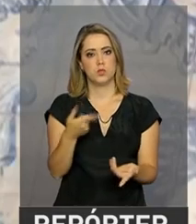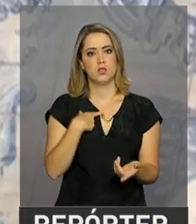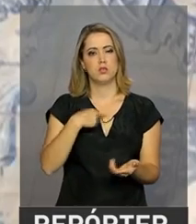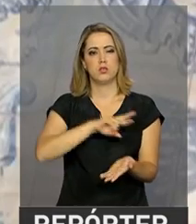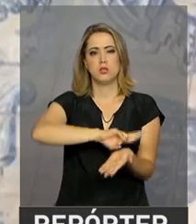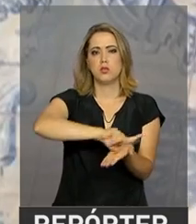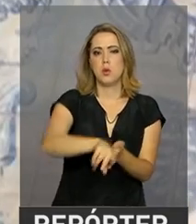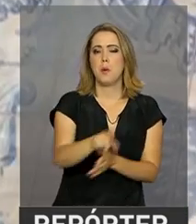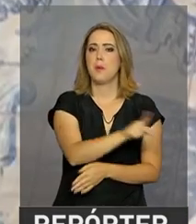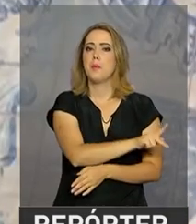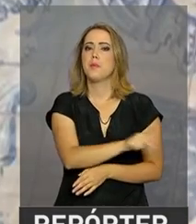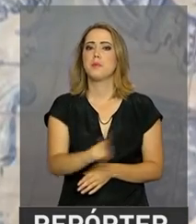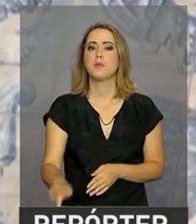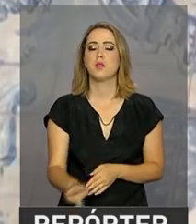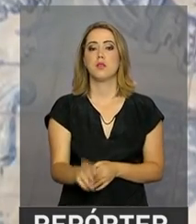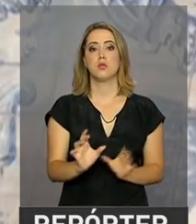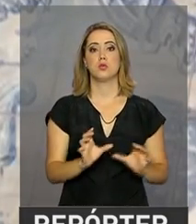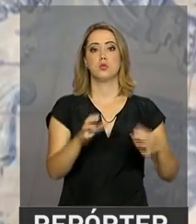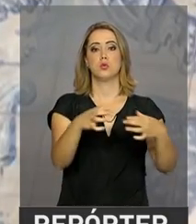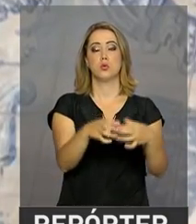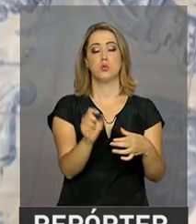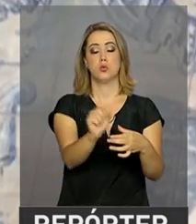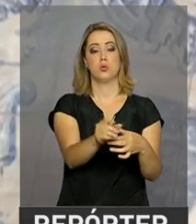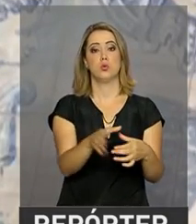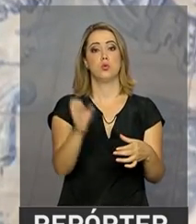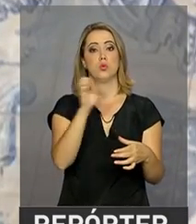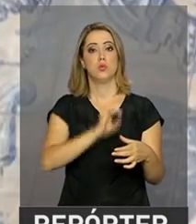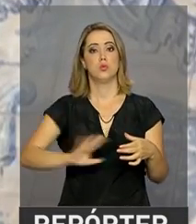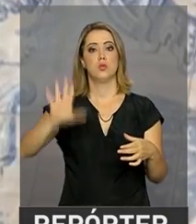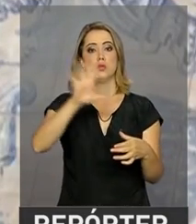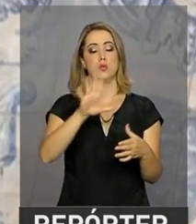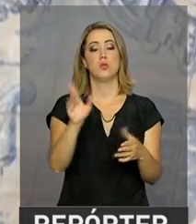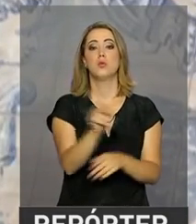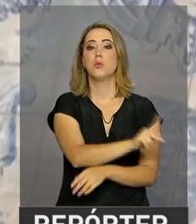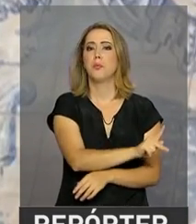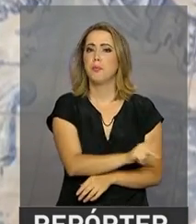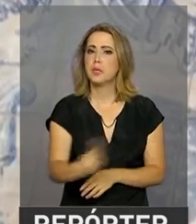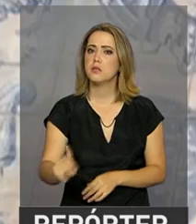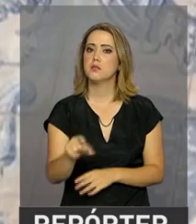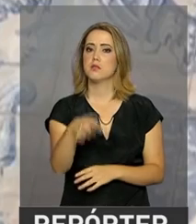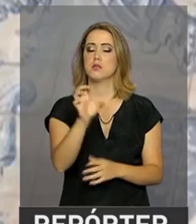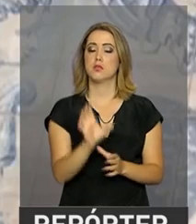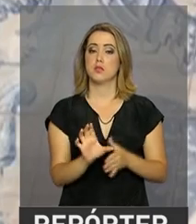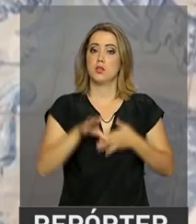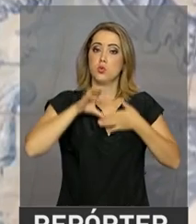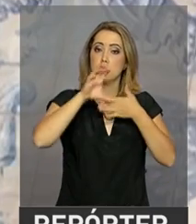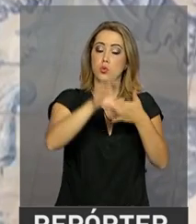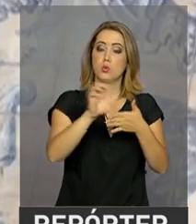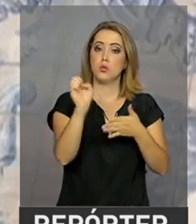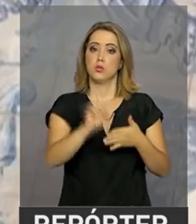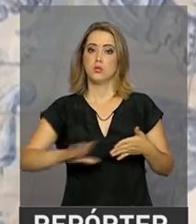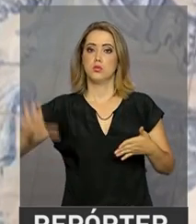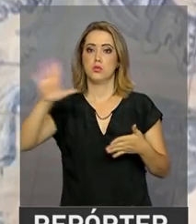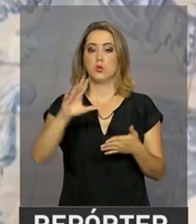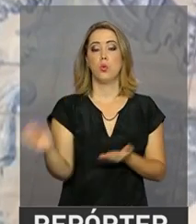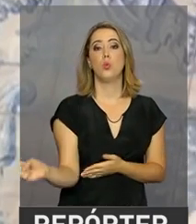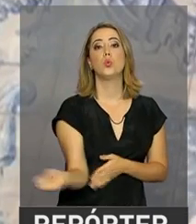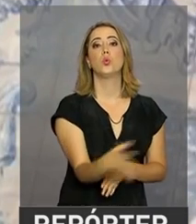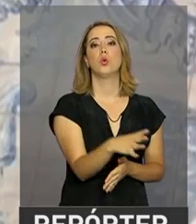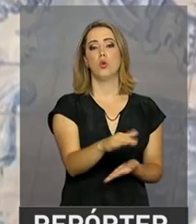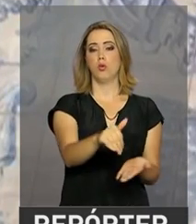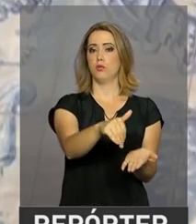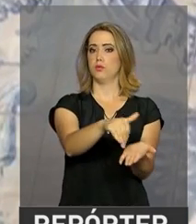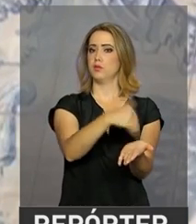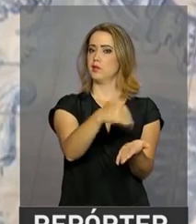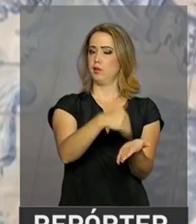juner presidente da Comissão europeia Donald tusk Presidente do Conselho europeu Antônio Guterres o mais novo secretário